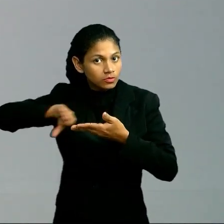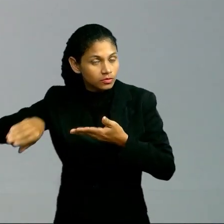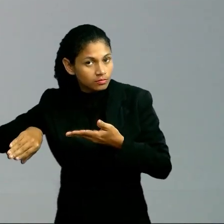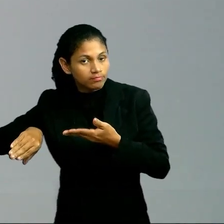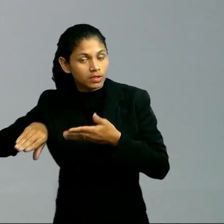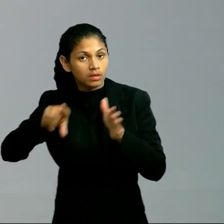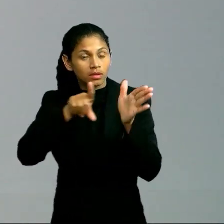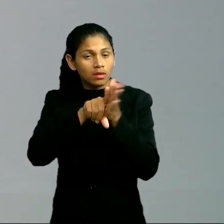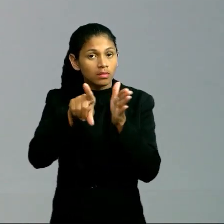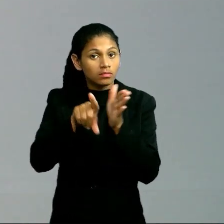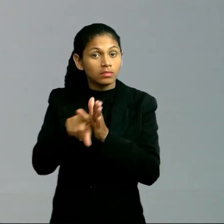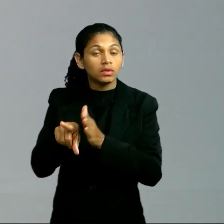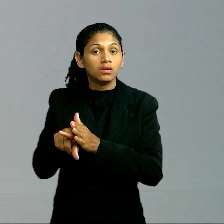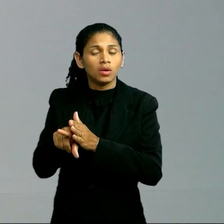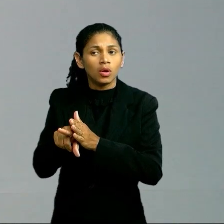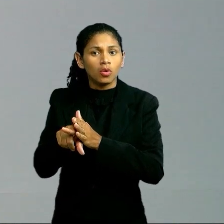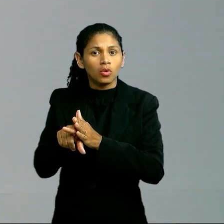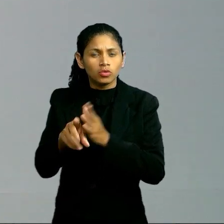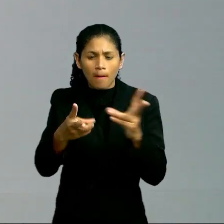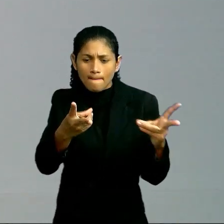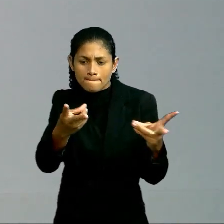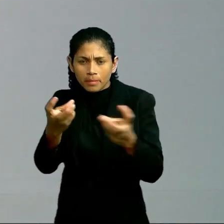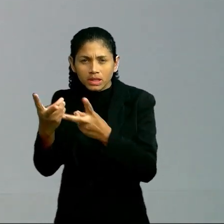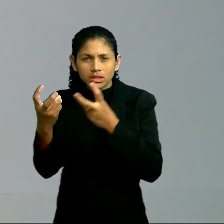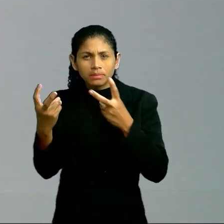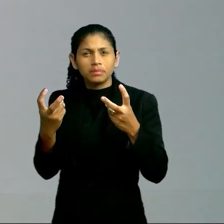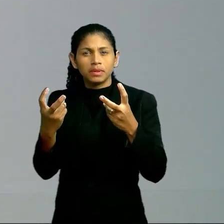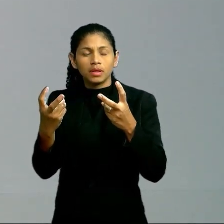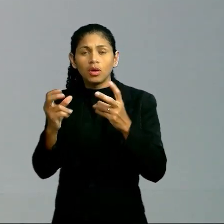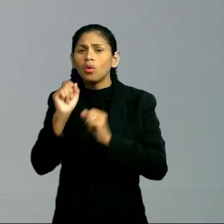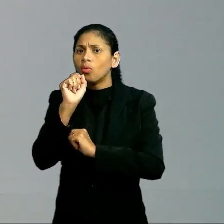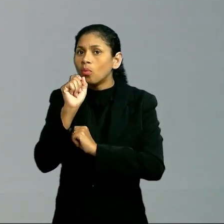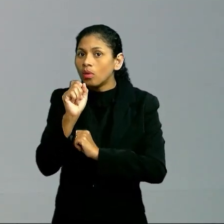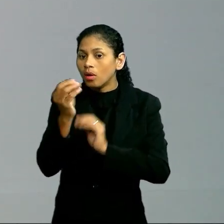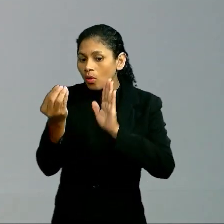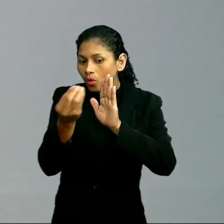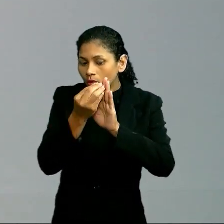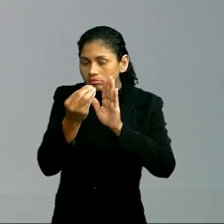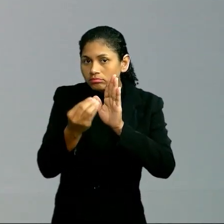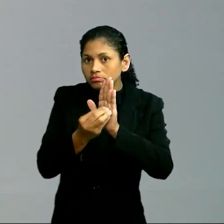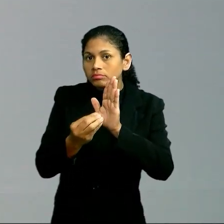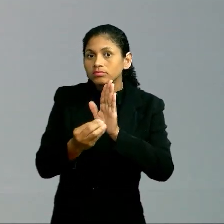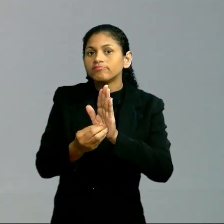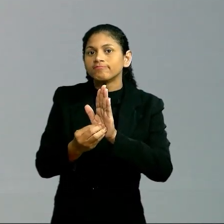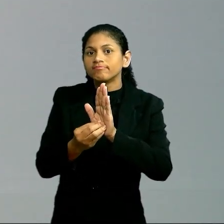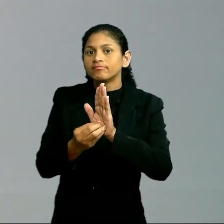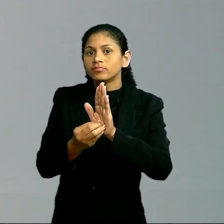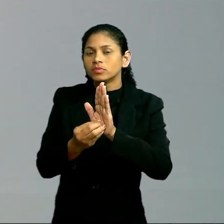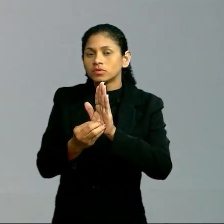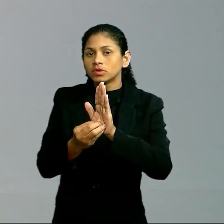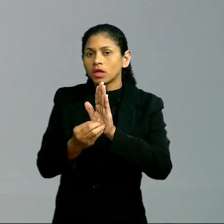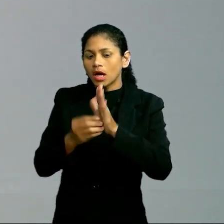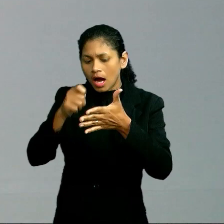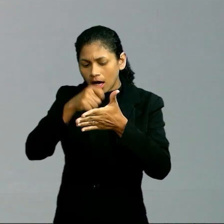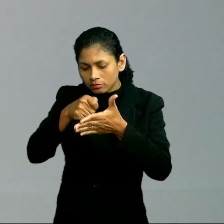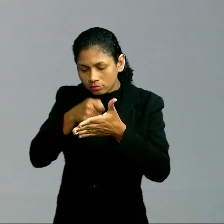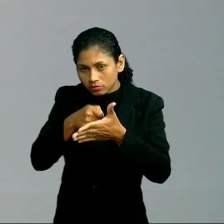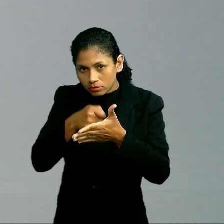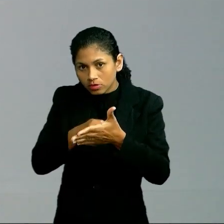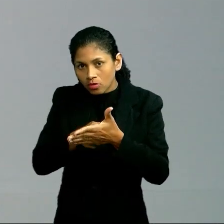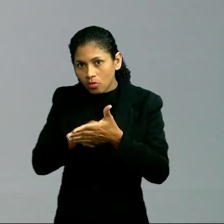da questão os dados, para que vocês não se confundam. Tira os dados, coloca aí embaixo no